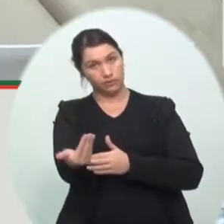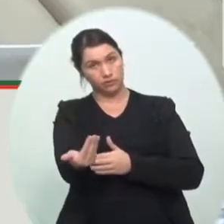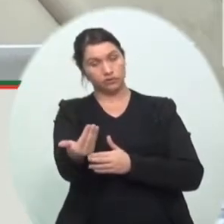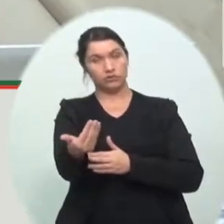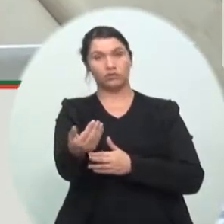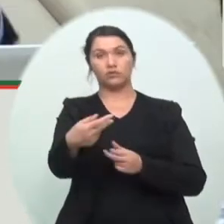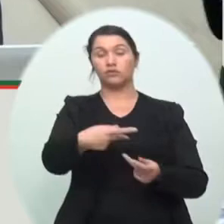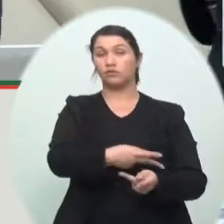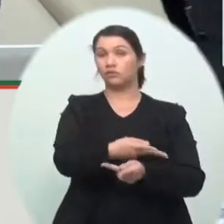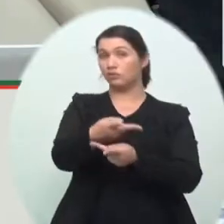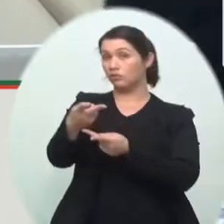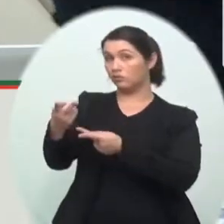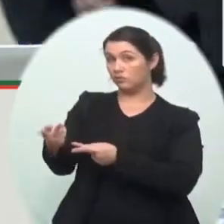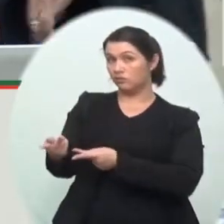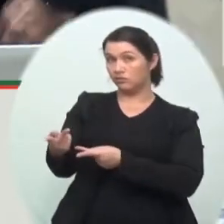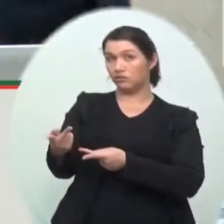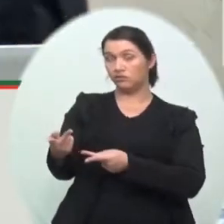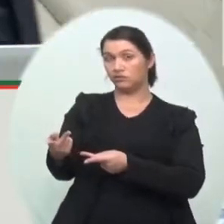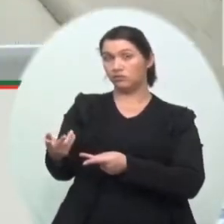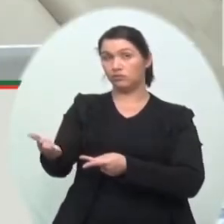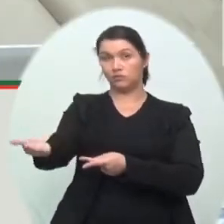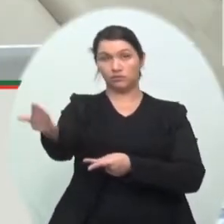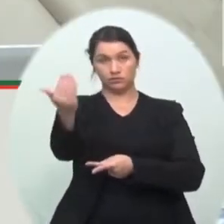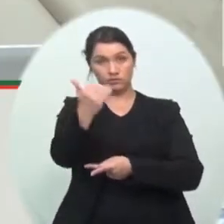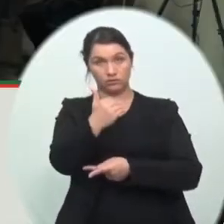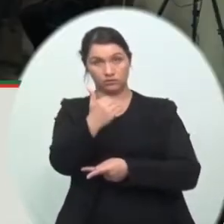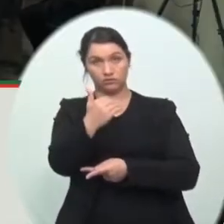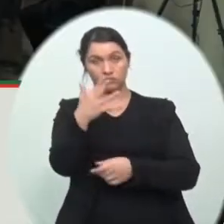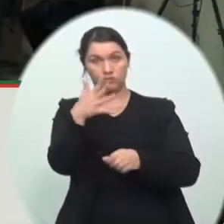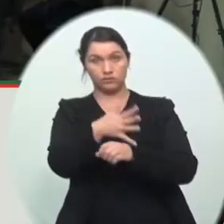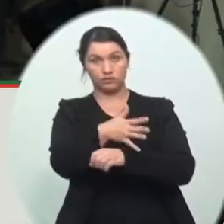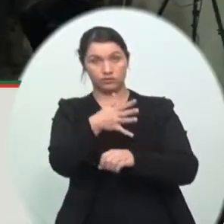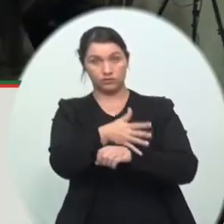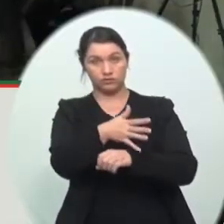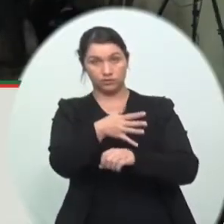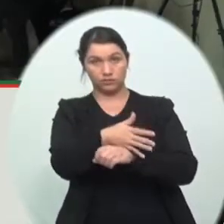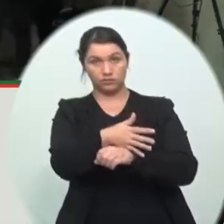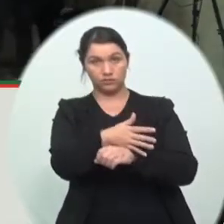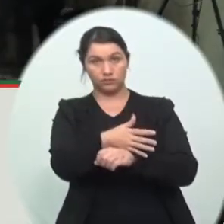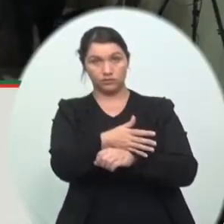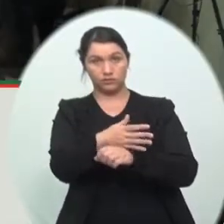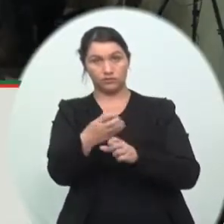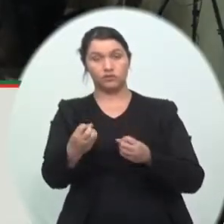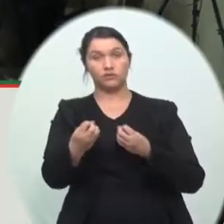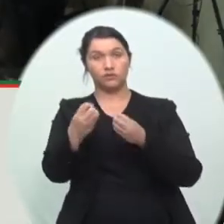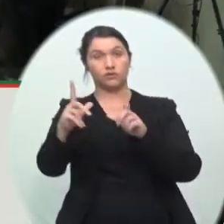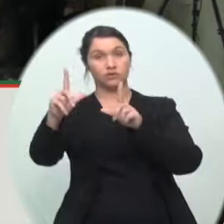a todos que venham fazer parte dessa moção, todos os voluntários.